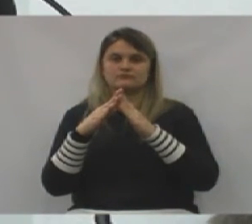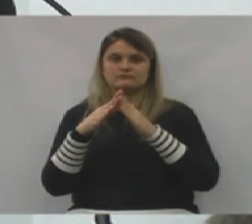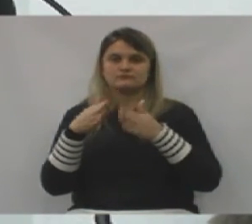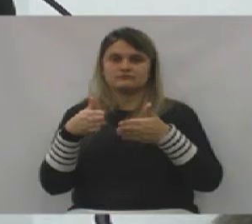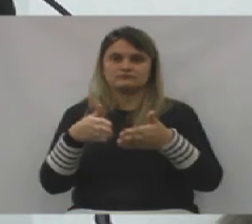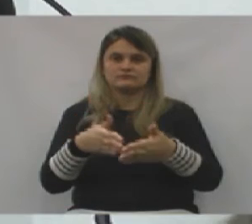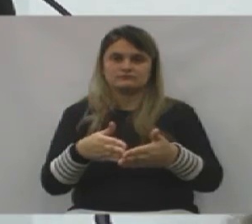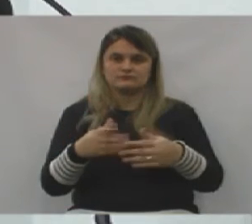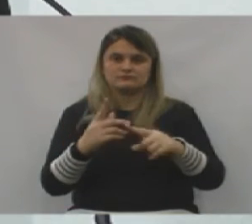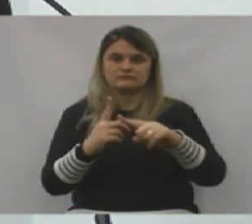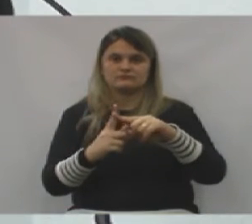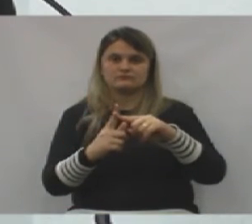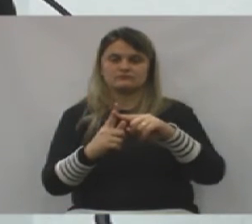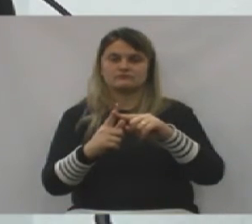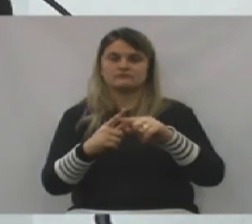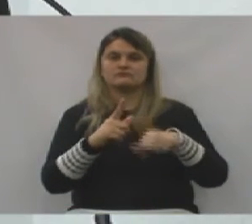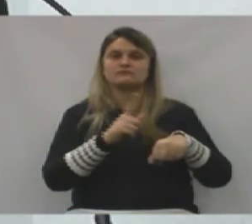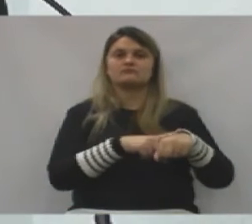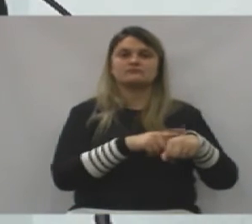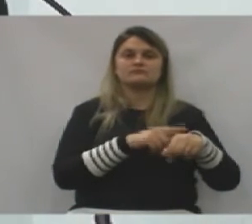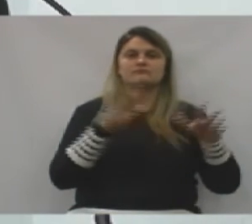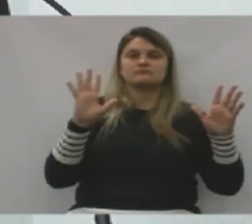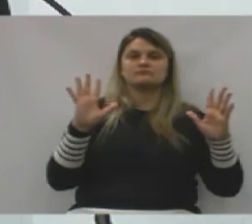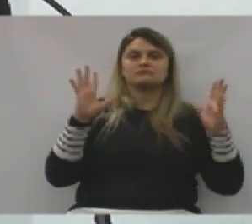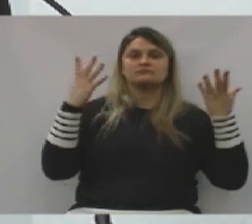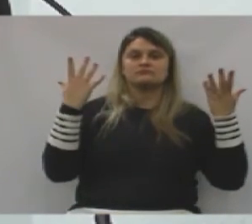um velório e daqui a pouco